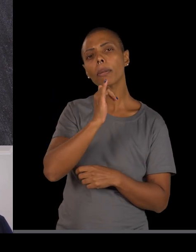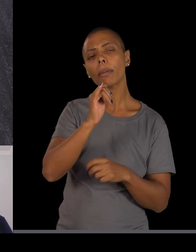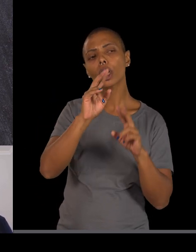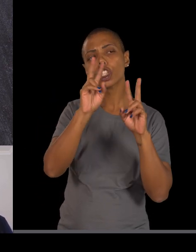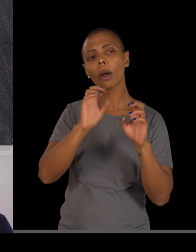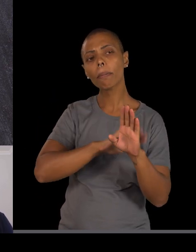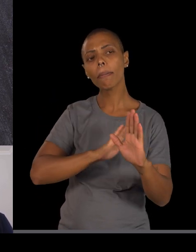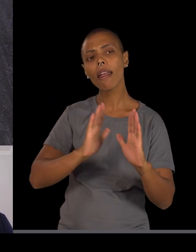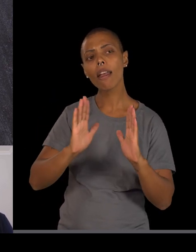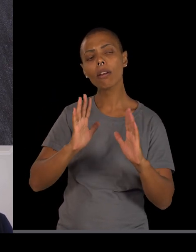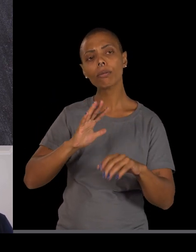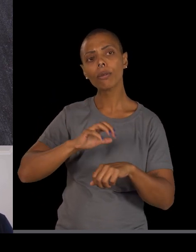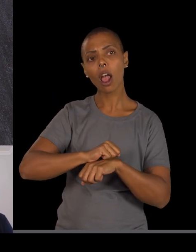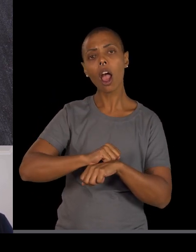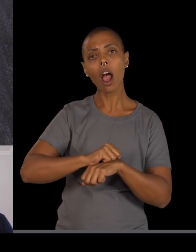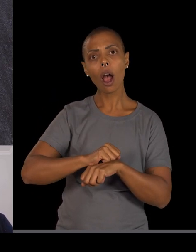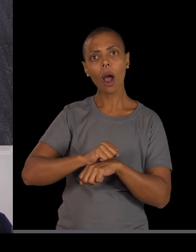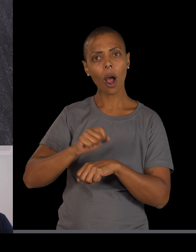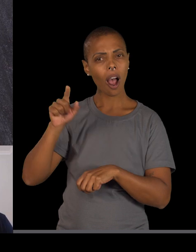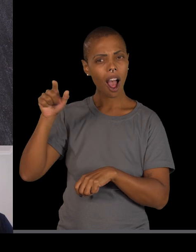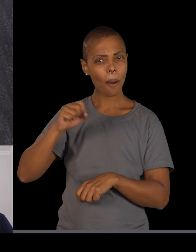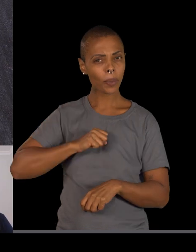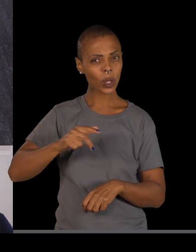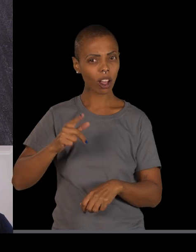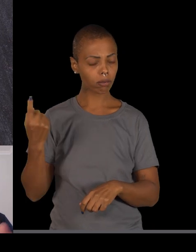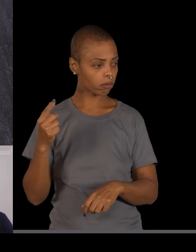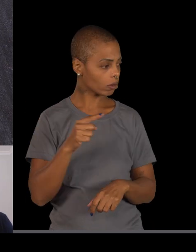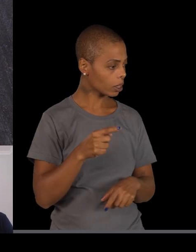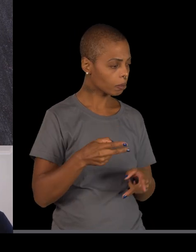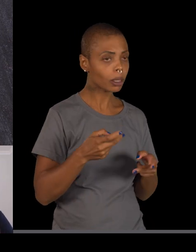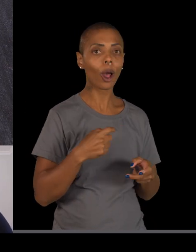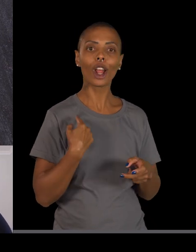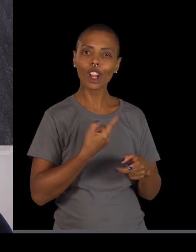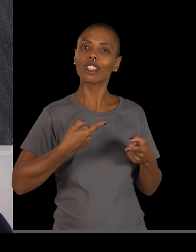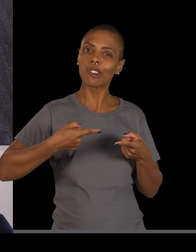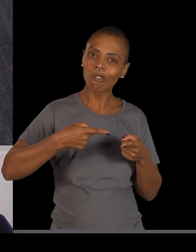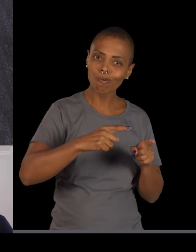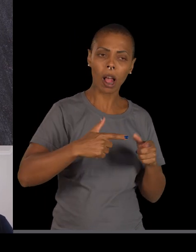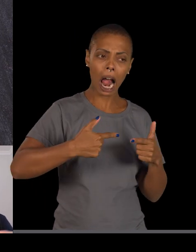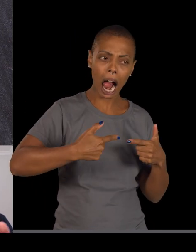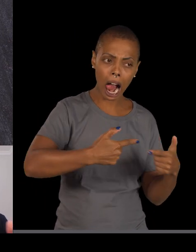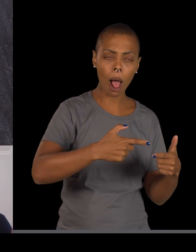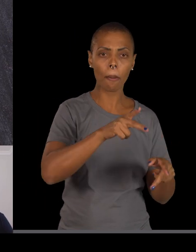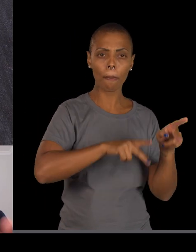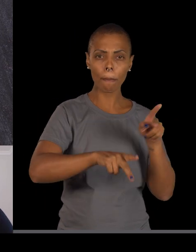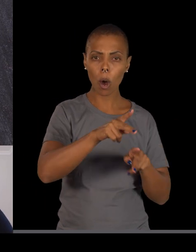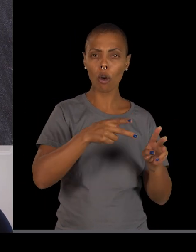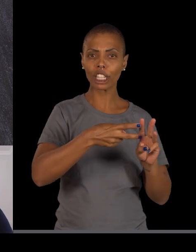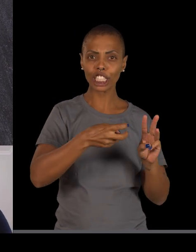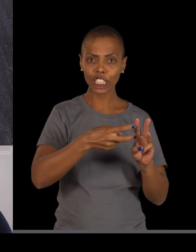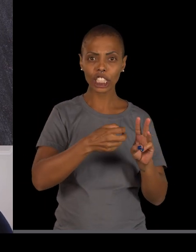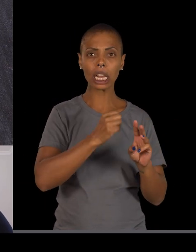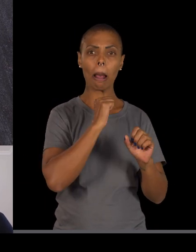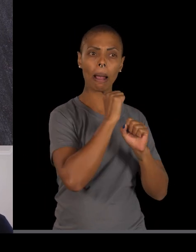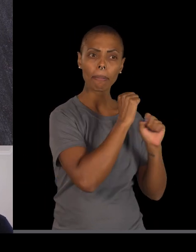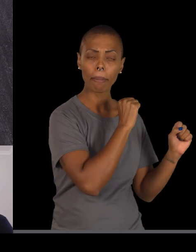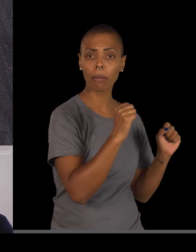que os portugueses chegam uma época que eles falam, bom, nós fizemos guerras contra os povos indígenas, acabamos